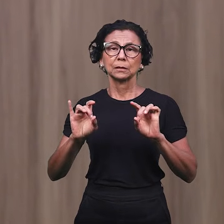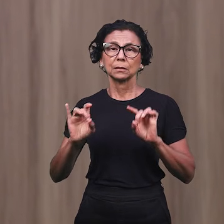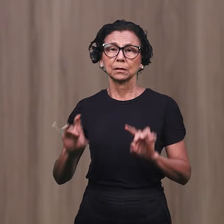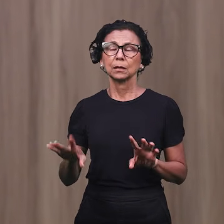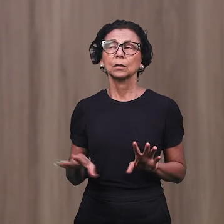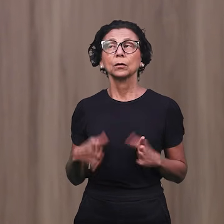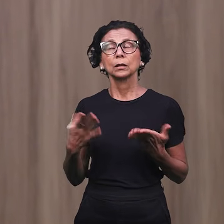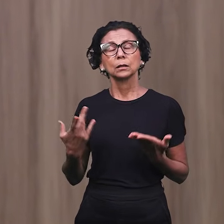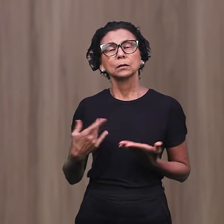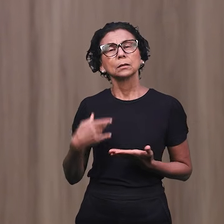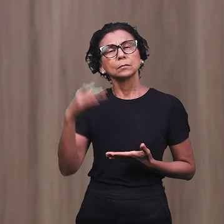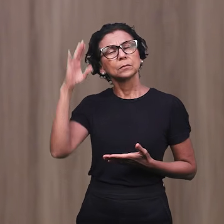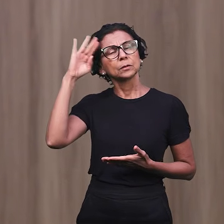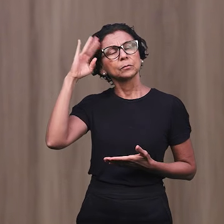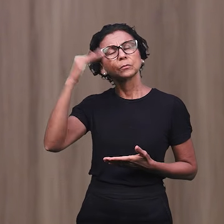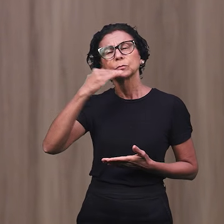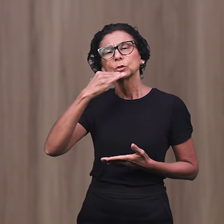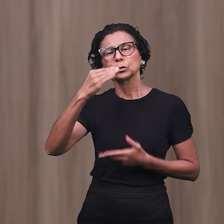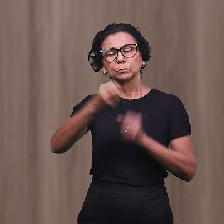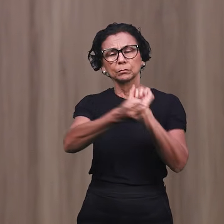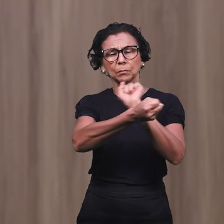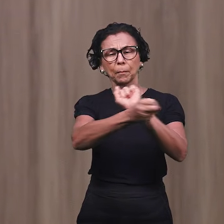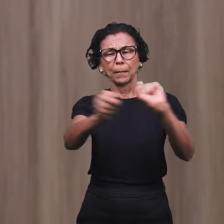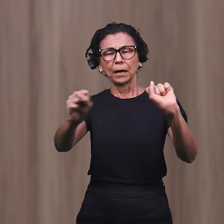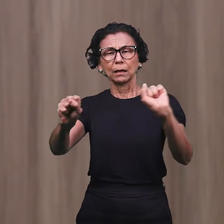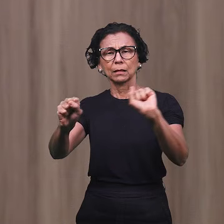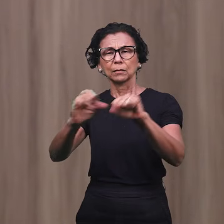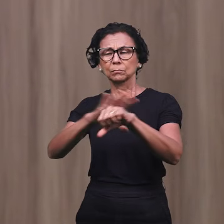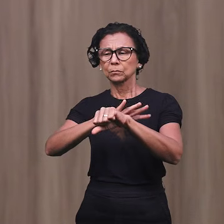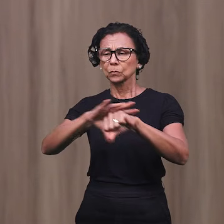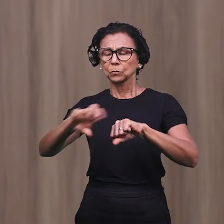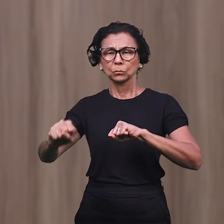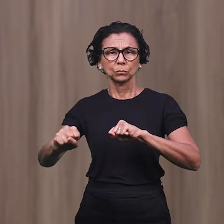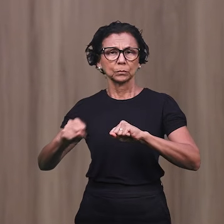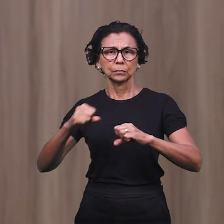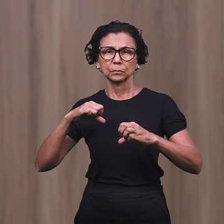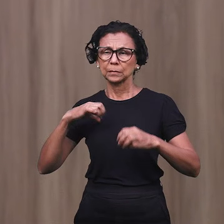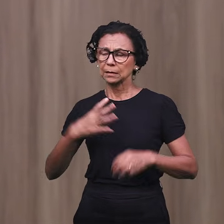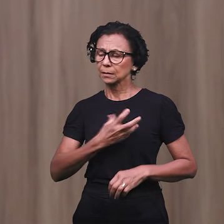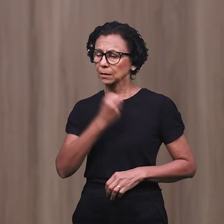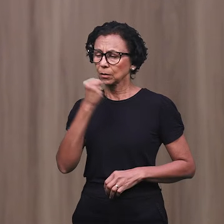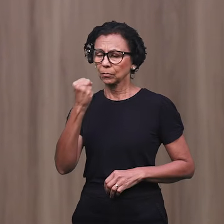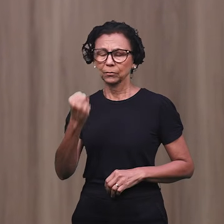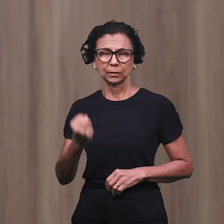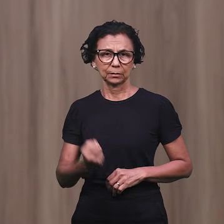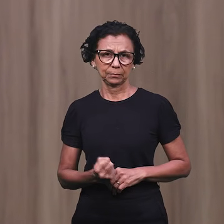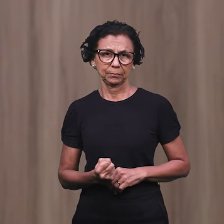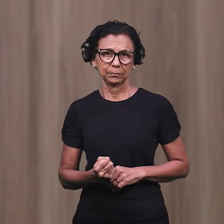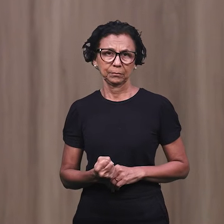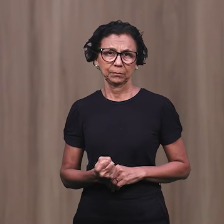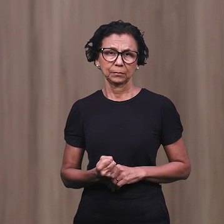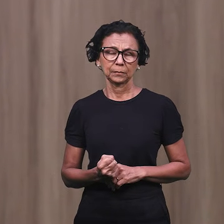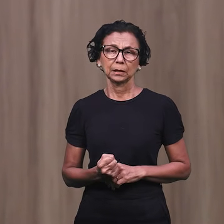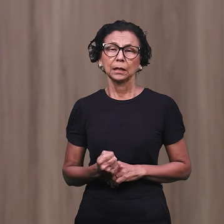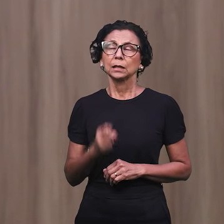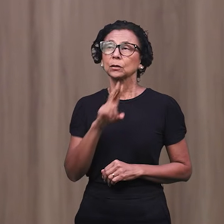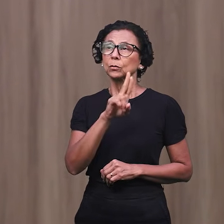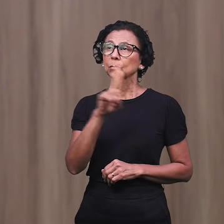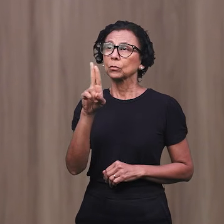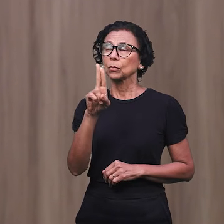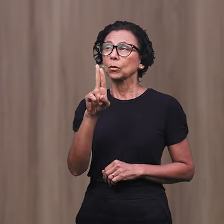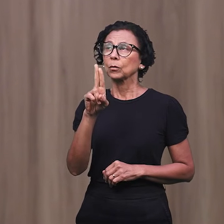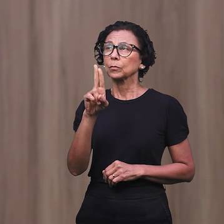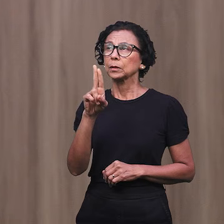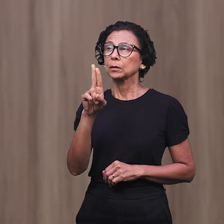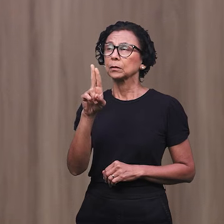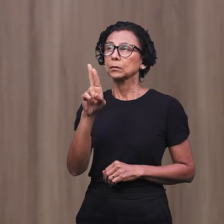que haja libertação, que haja cura, que haja salvação e que nessa noite o nome do Senhor seja tão grandemente